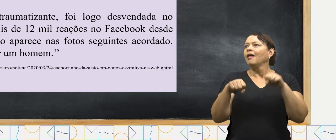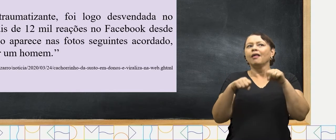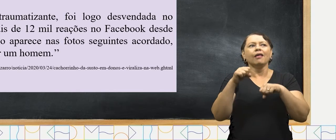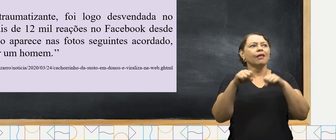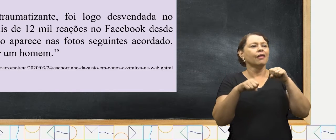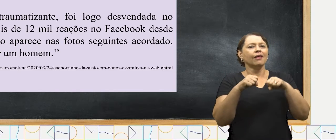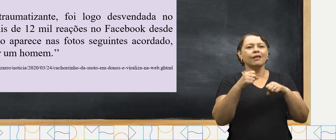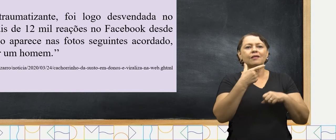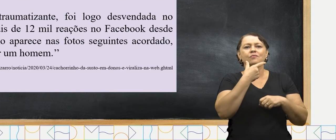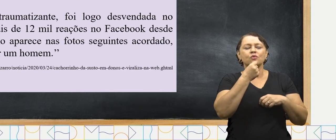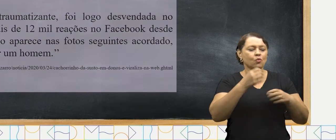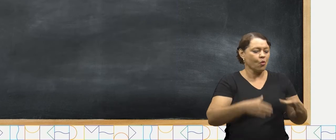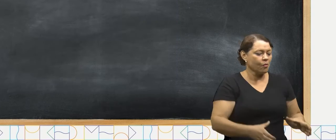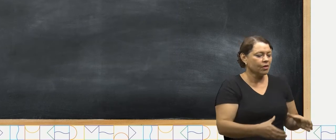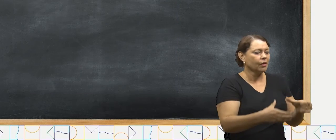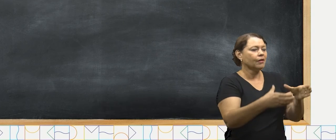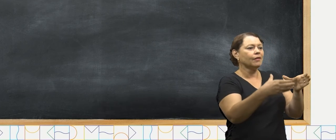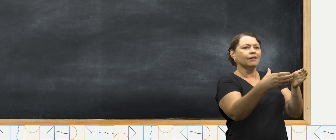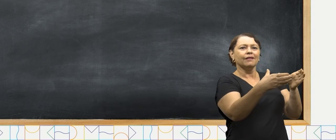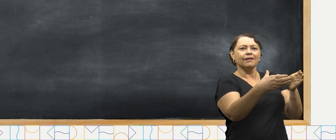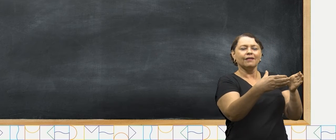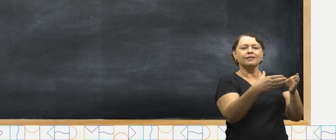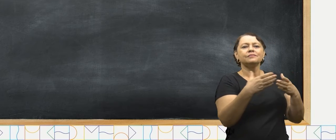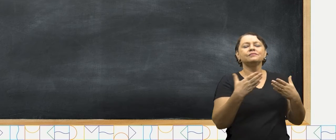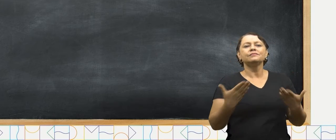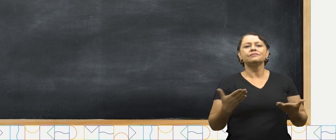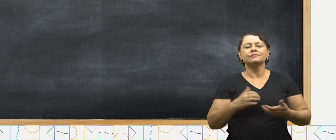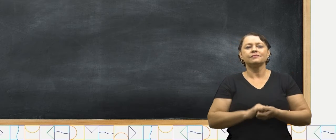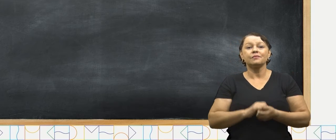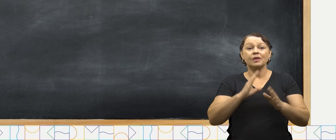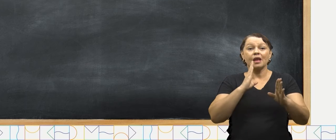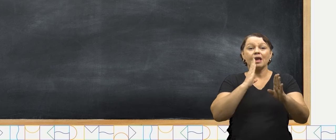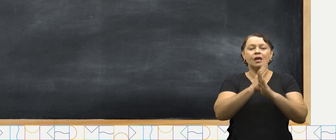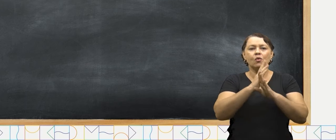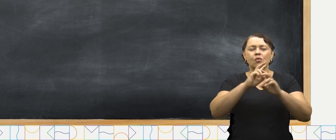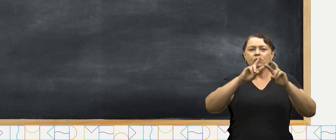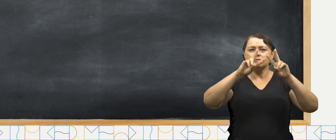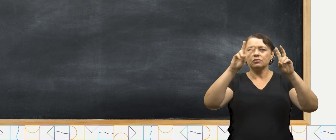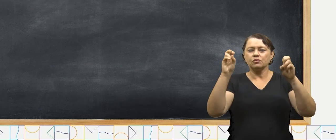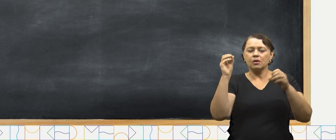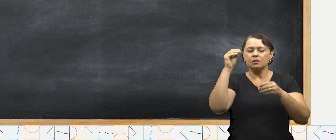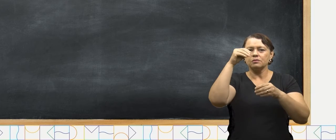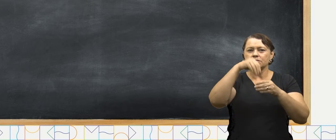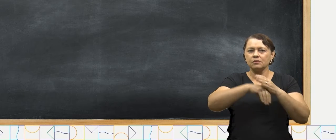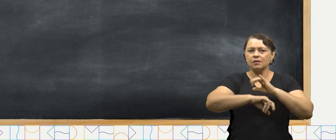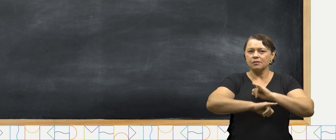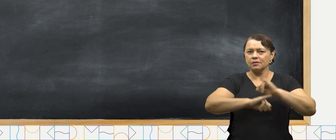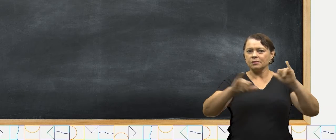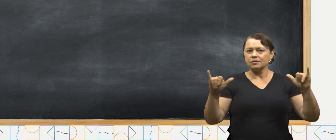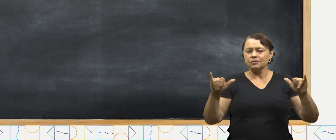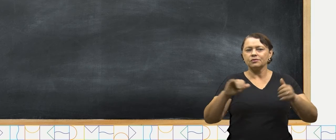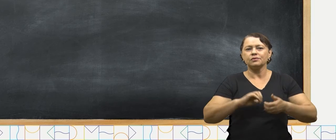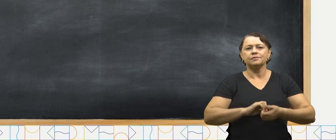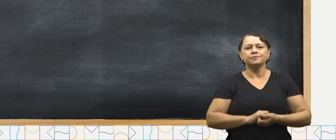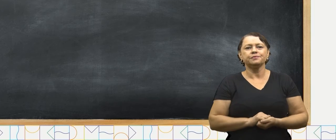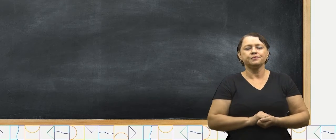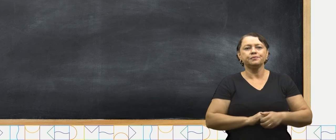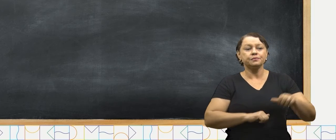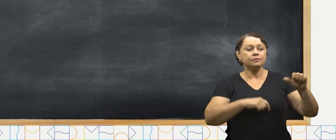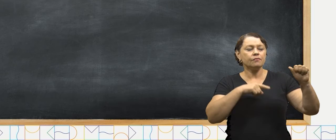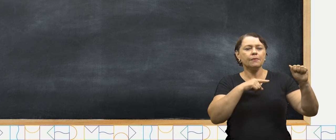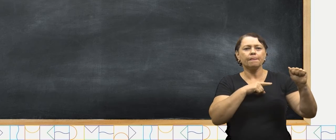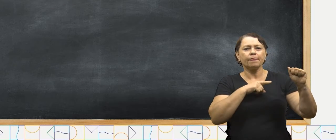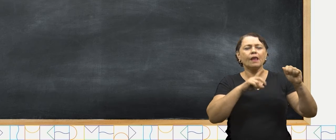erguido por um homem. Identifique o assunto desenvolvido nesta notícia. Letra